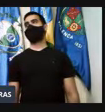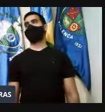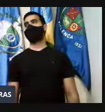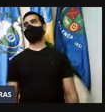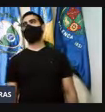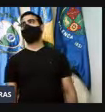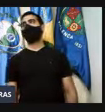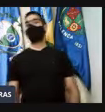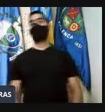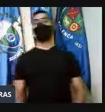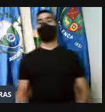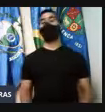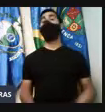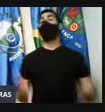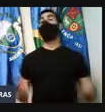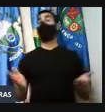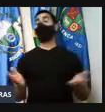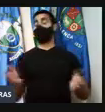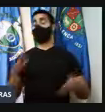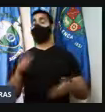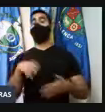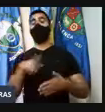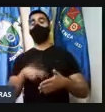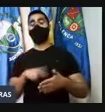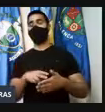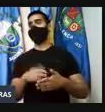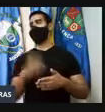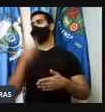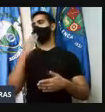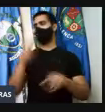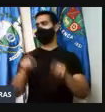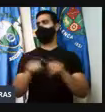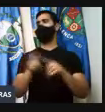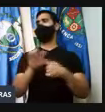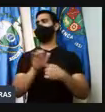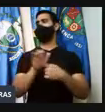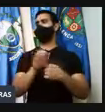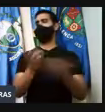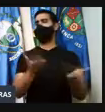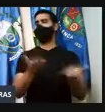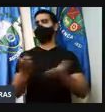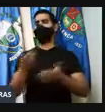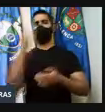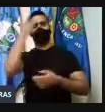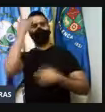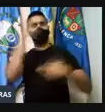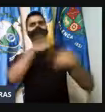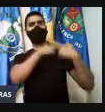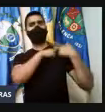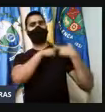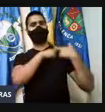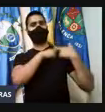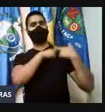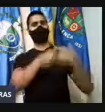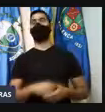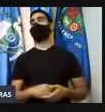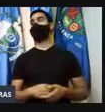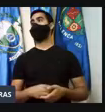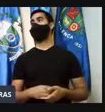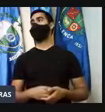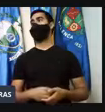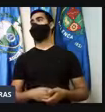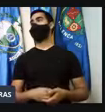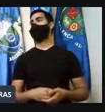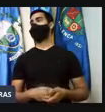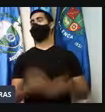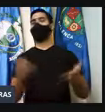Após a leitura e o deferimento, os requerimentos e as indicações serão encaminhados para os órgãos competentes. Vamos